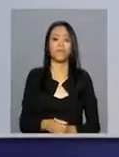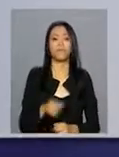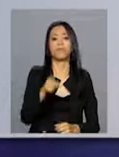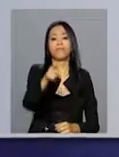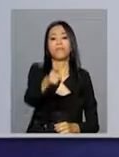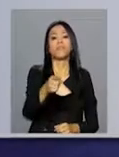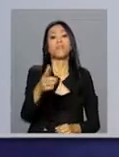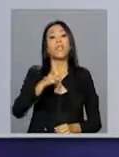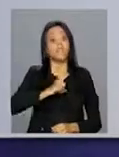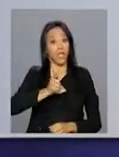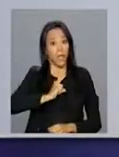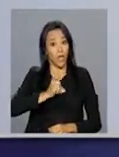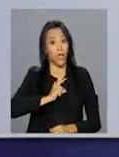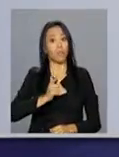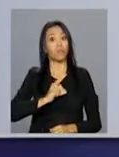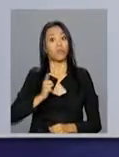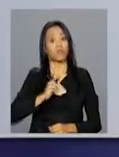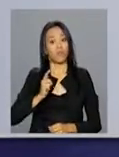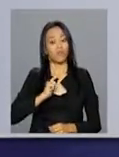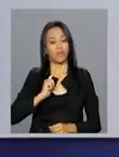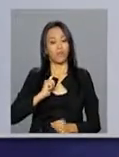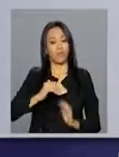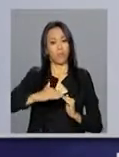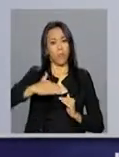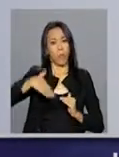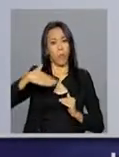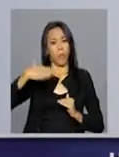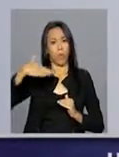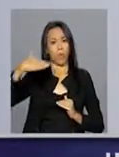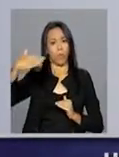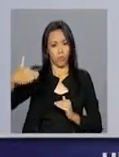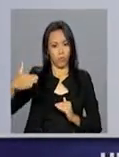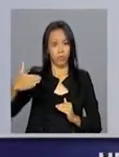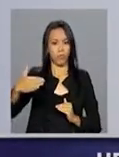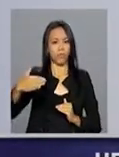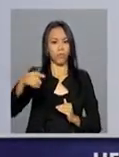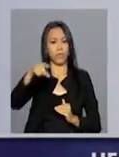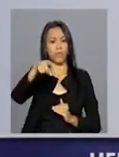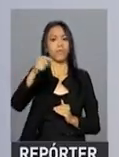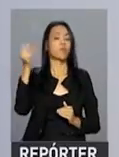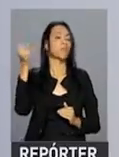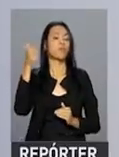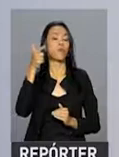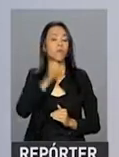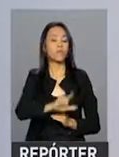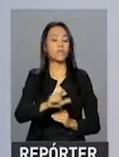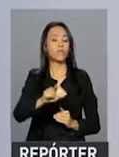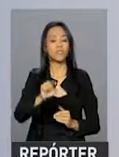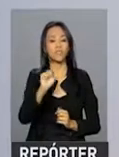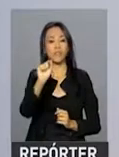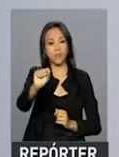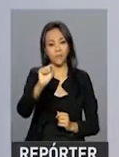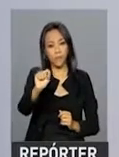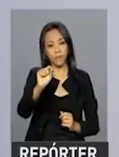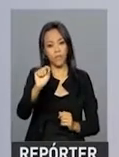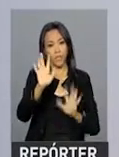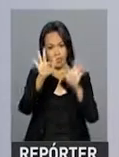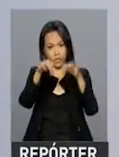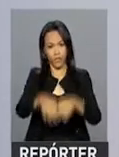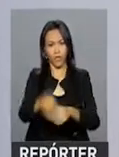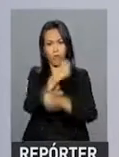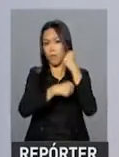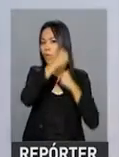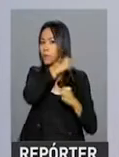constantes das despesas primárias do governo central atingindo um pico no final do ano passado